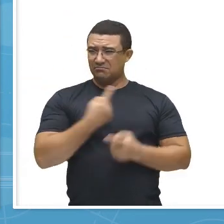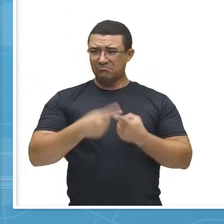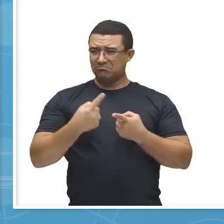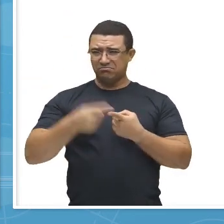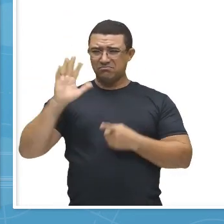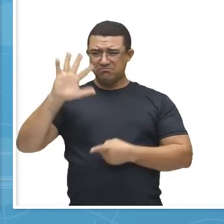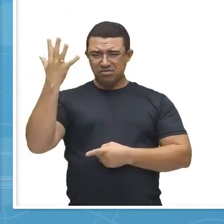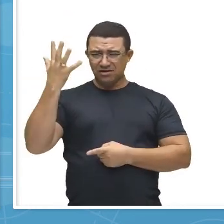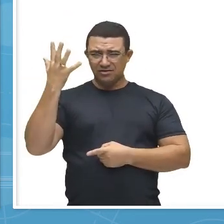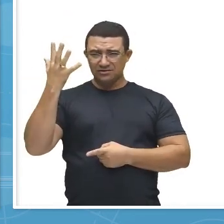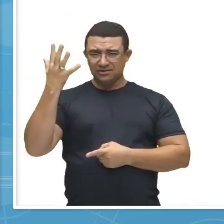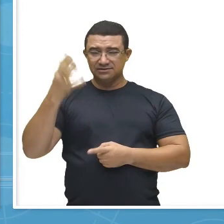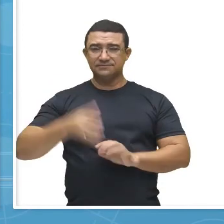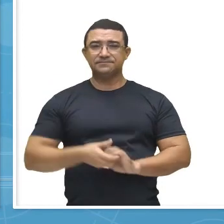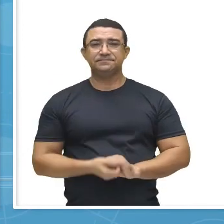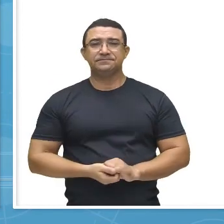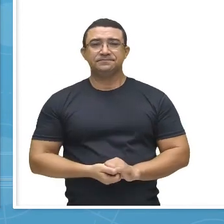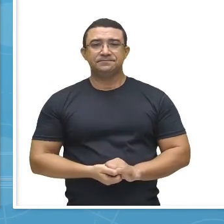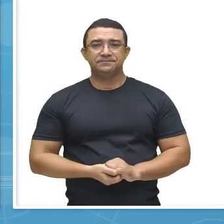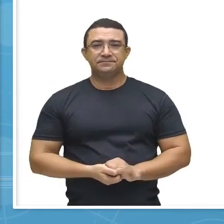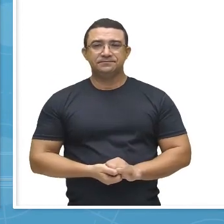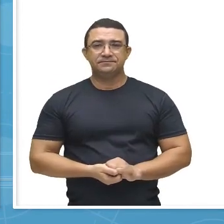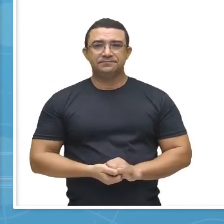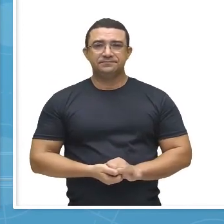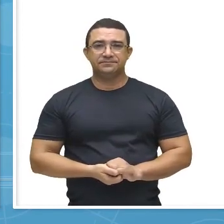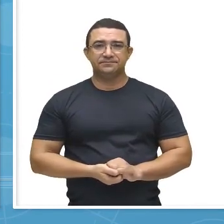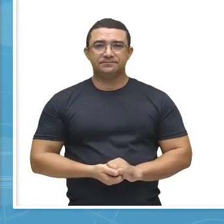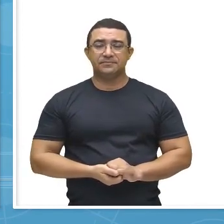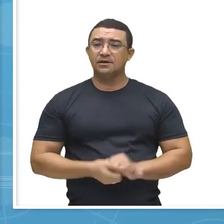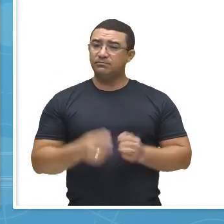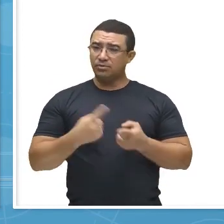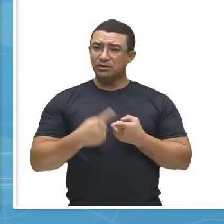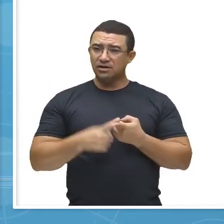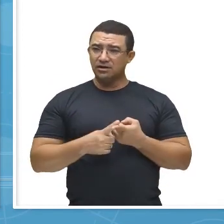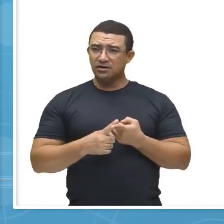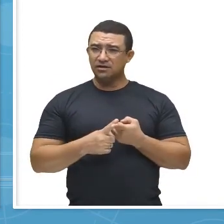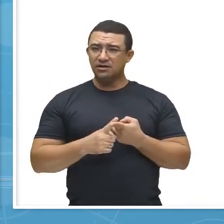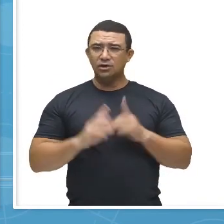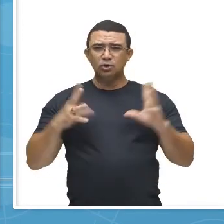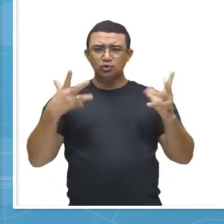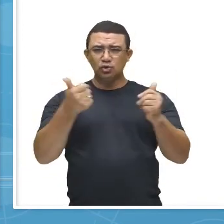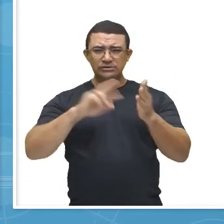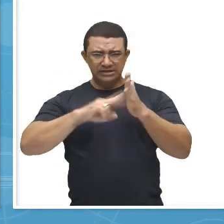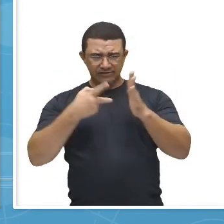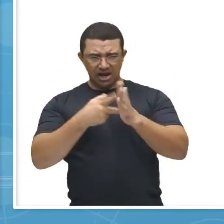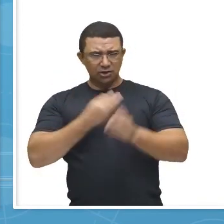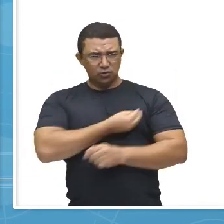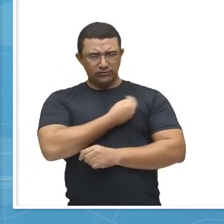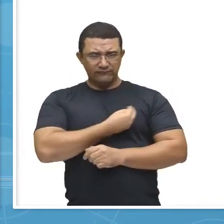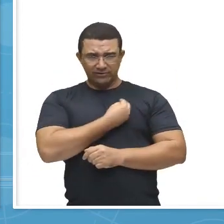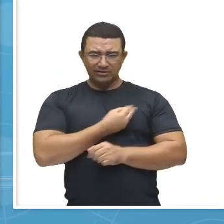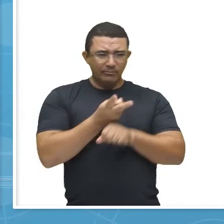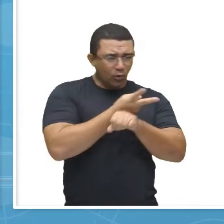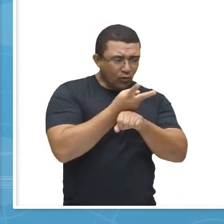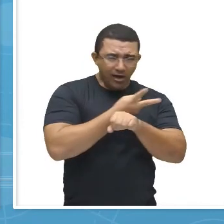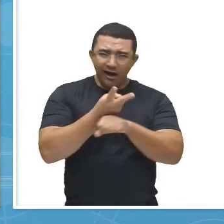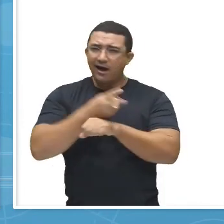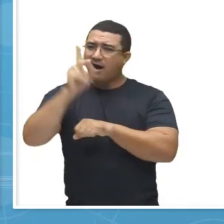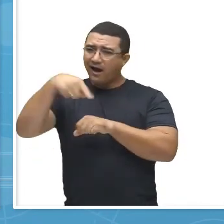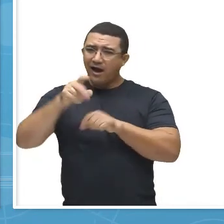né? Isso acontece porque toda busca de sentido de vida está permeada pela